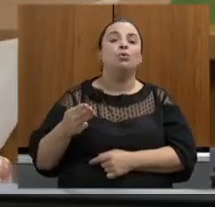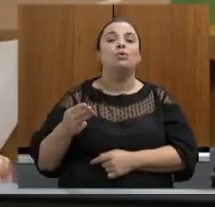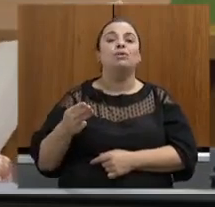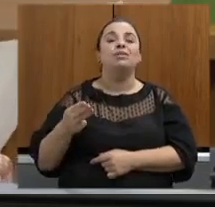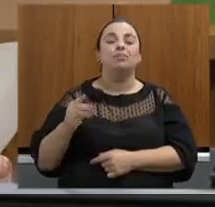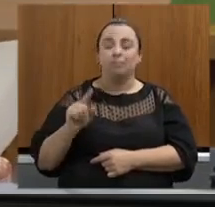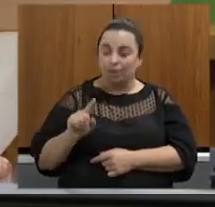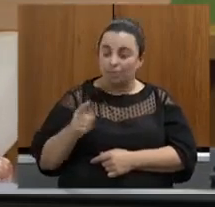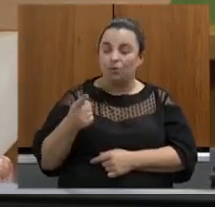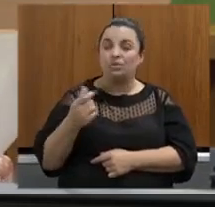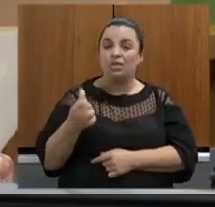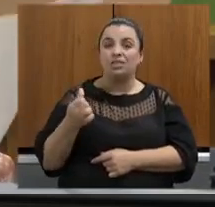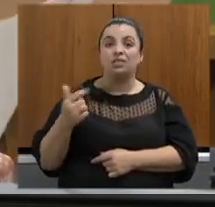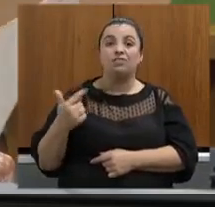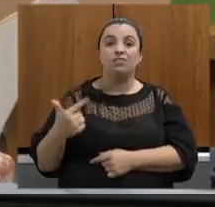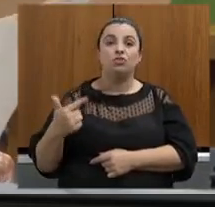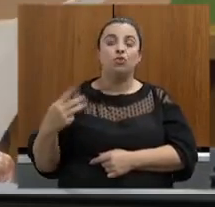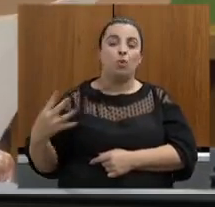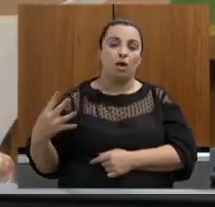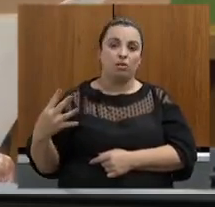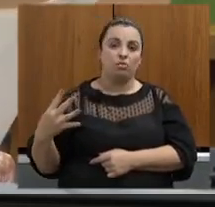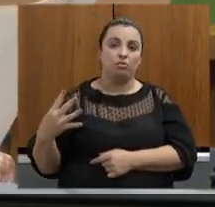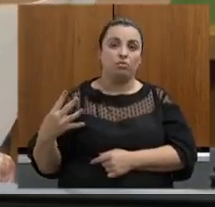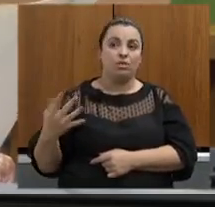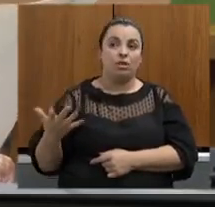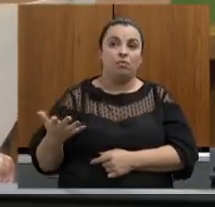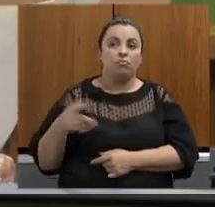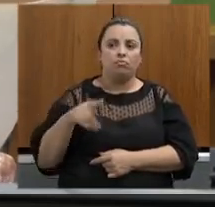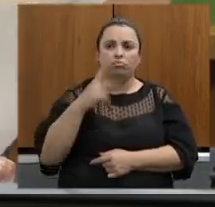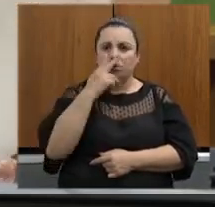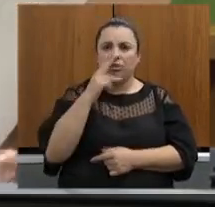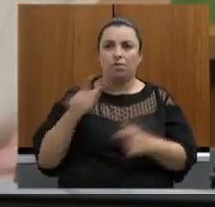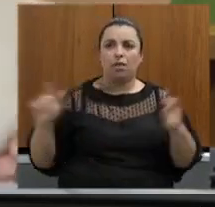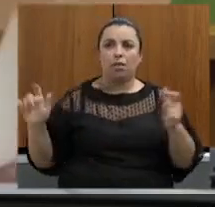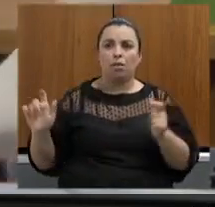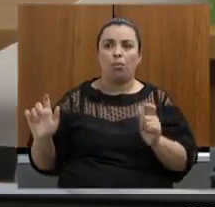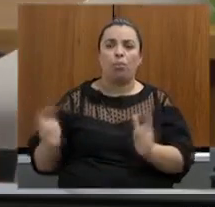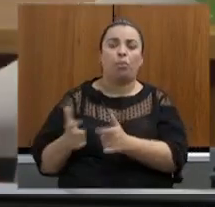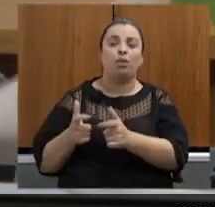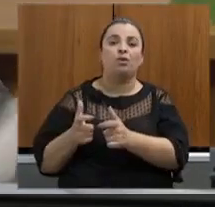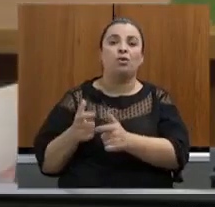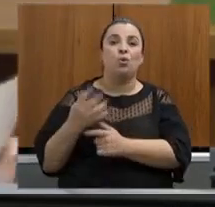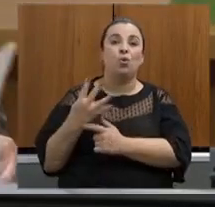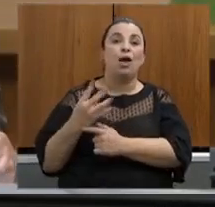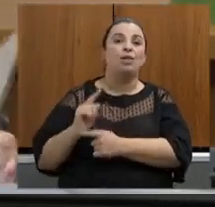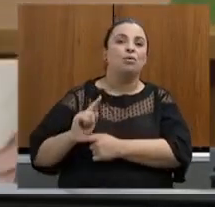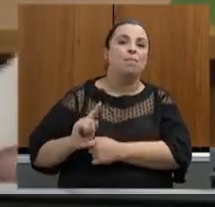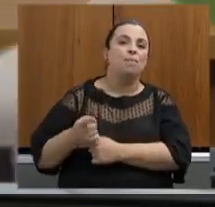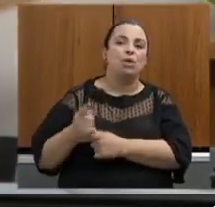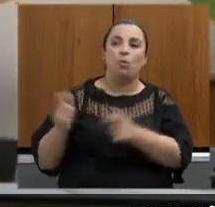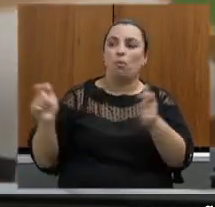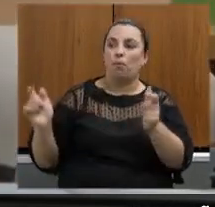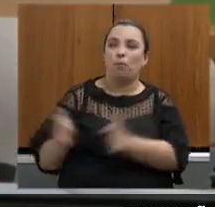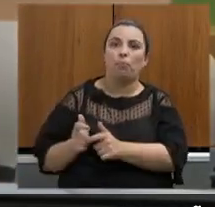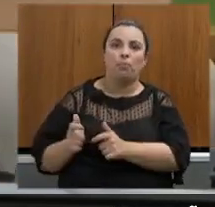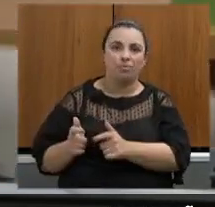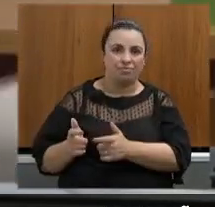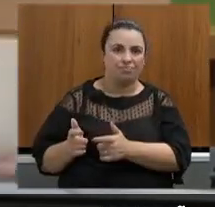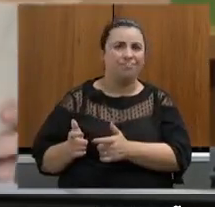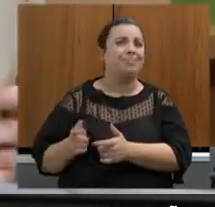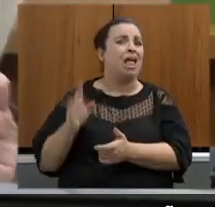portanto nós temos aqui praticamente quase quatro mil um deste O que é